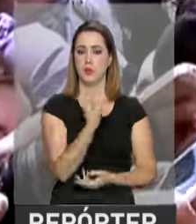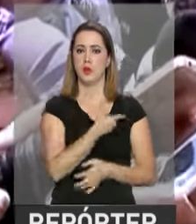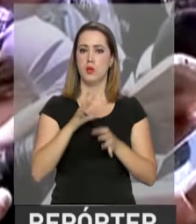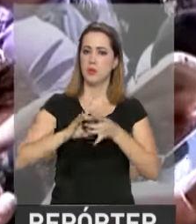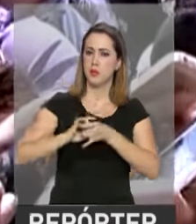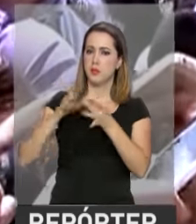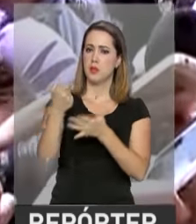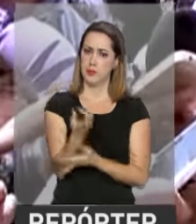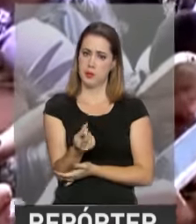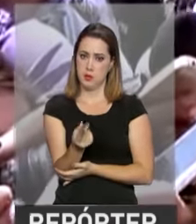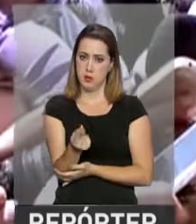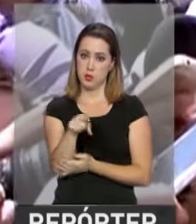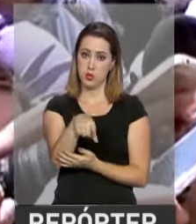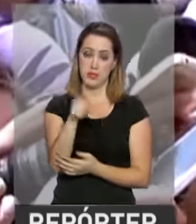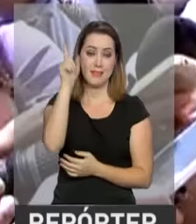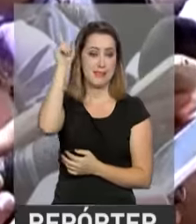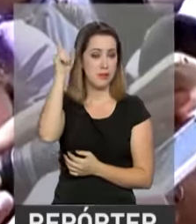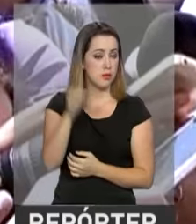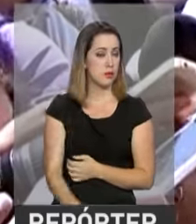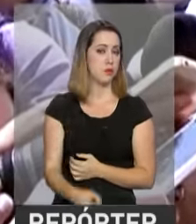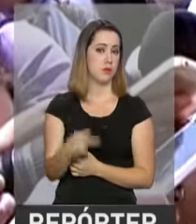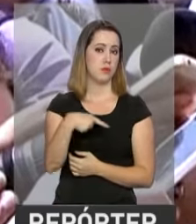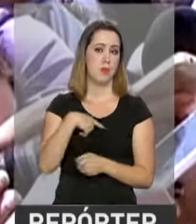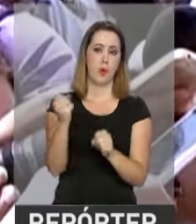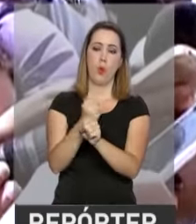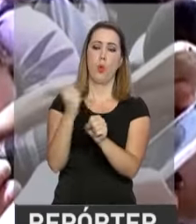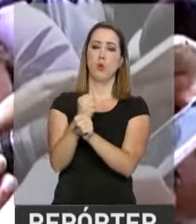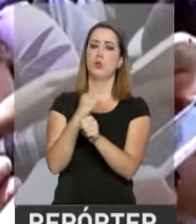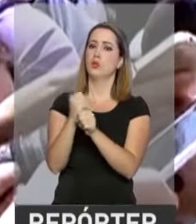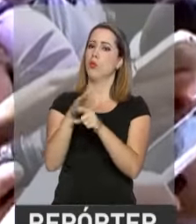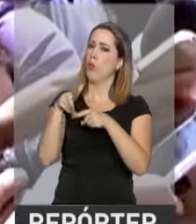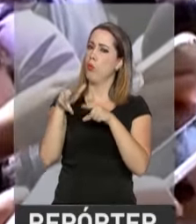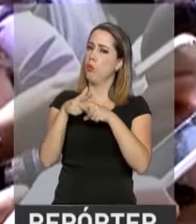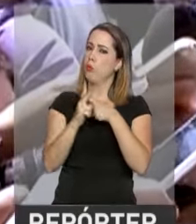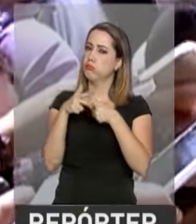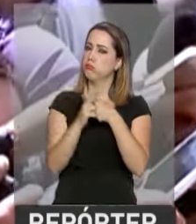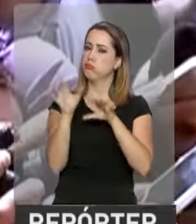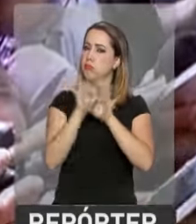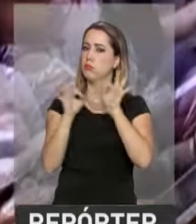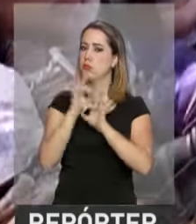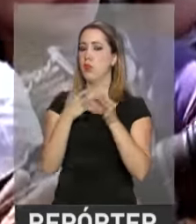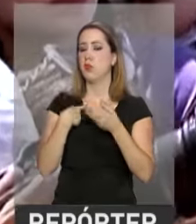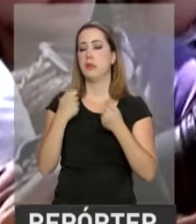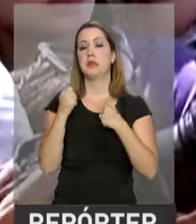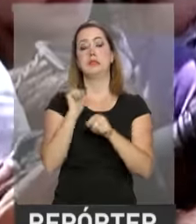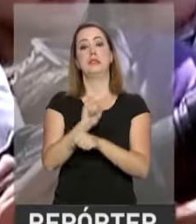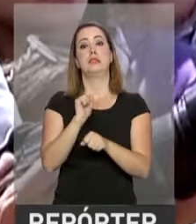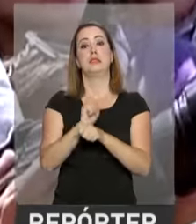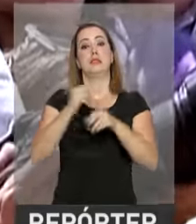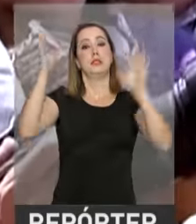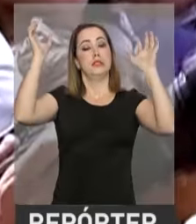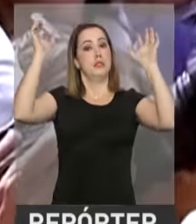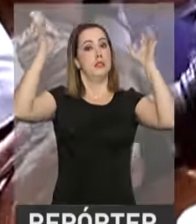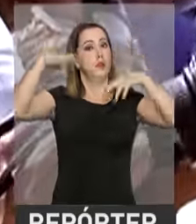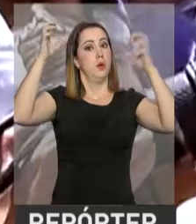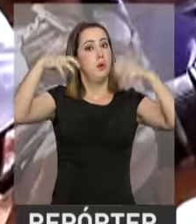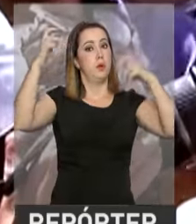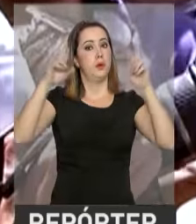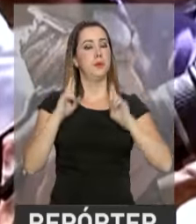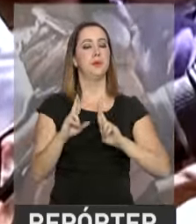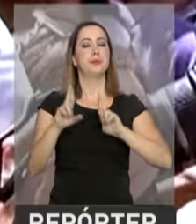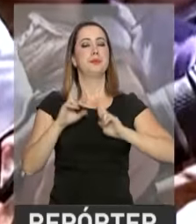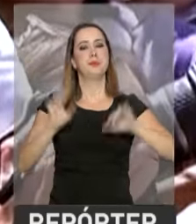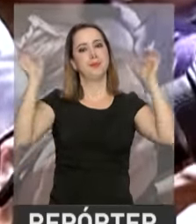exata e precisamente para eh consertar aqui a barragem e ao mesmo tempo esperando as chuvas estamos dedicados né